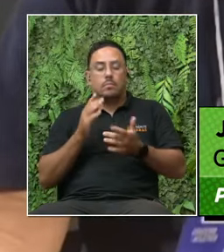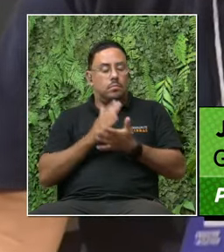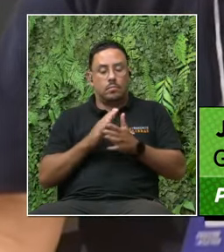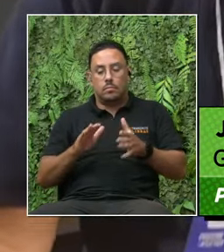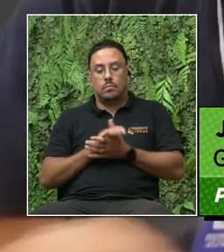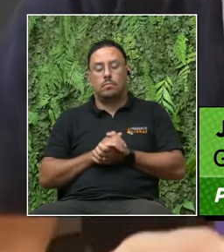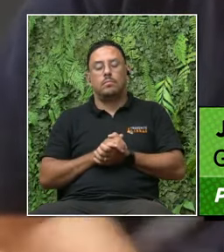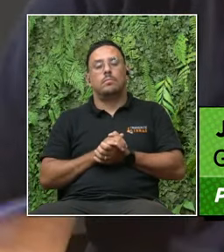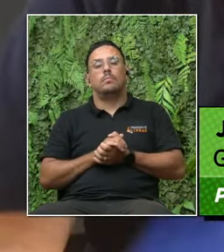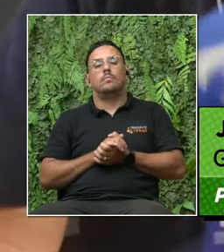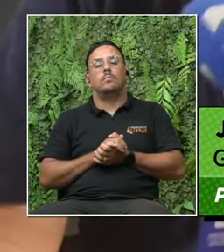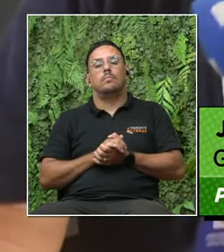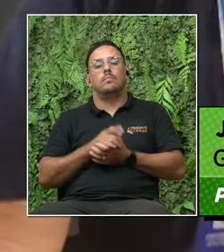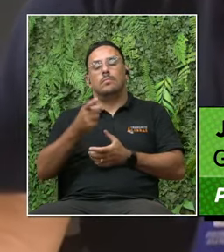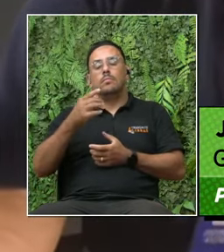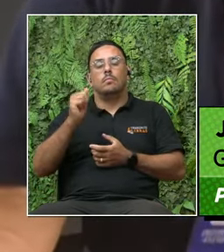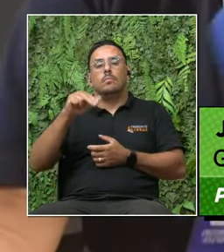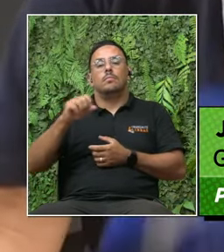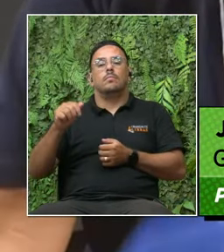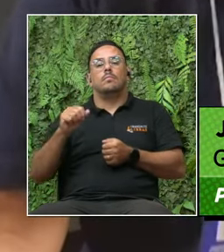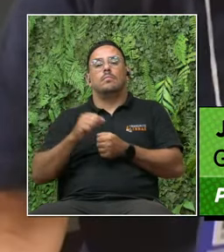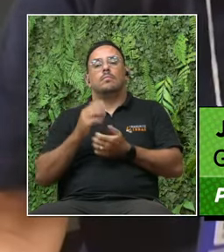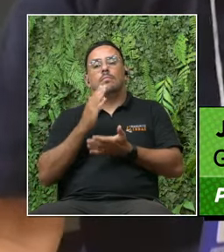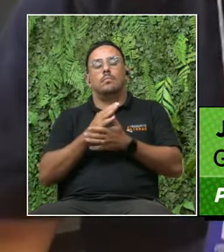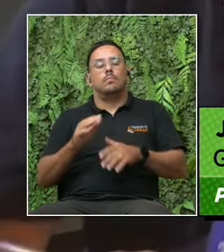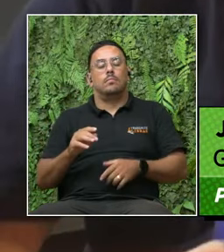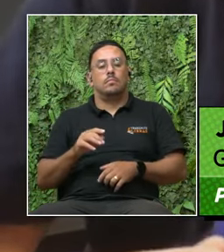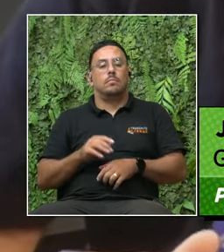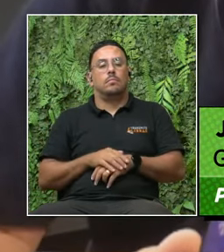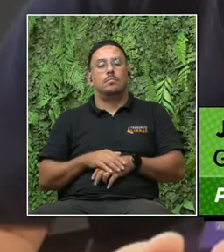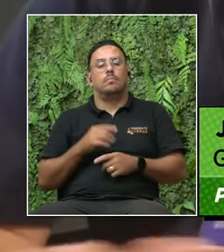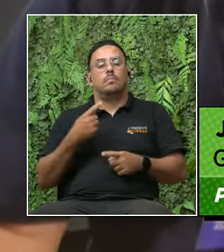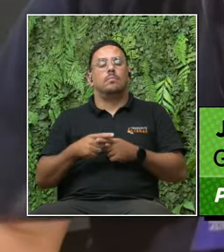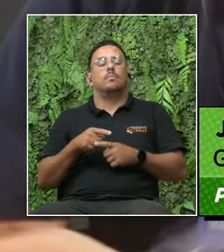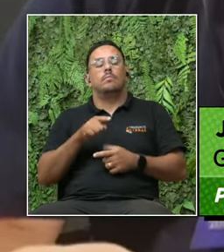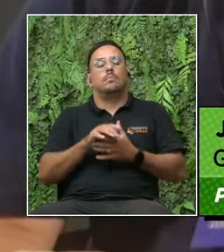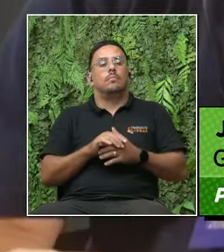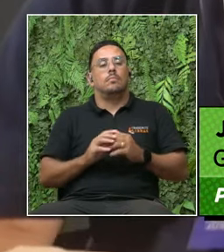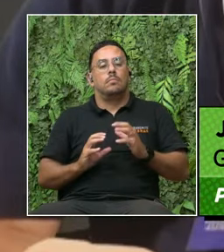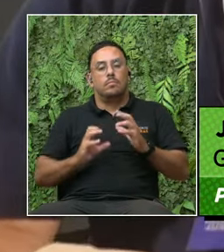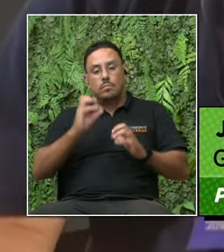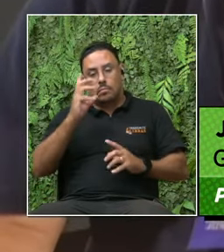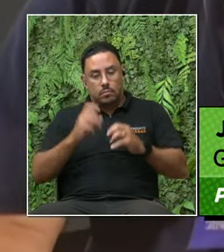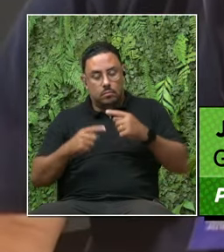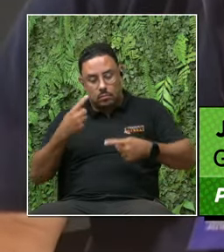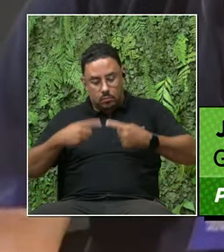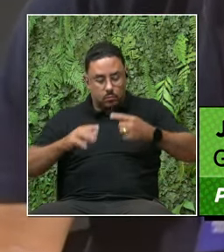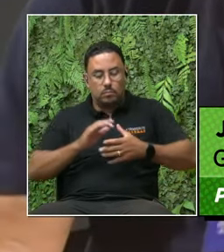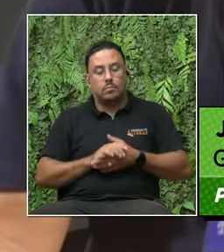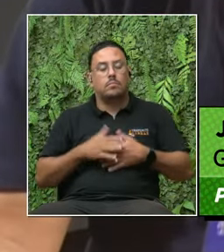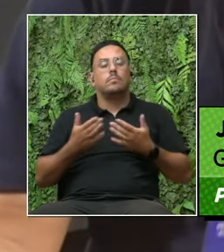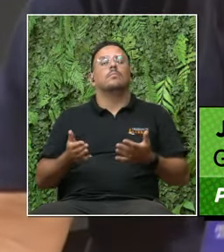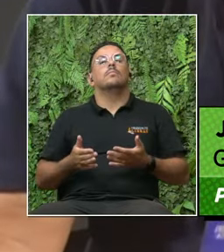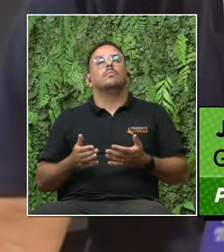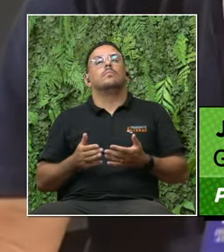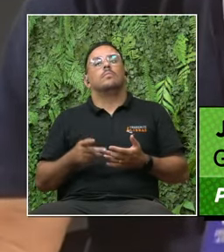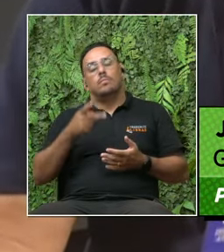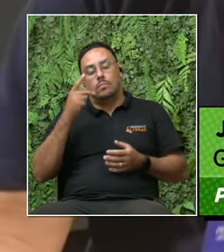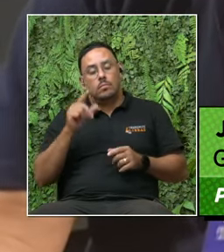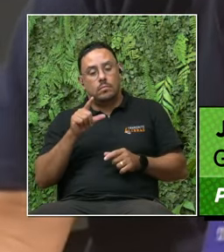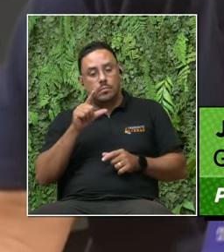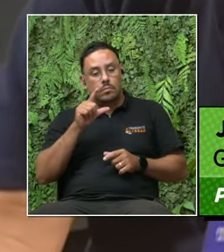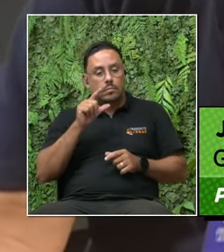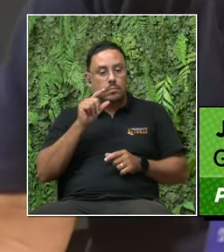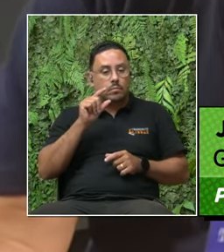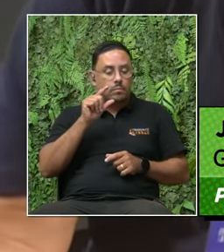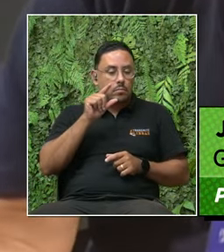daqui a pouco daqui a pouco o chandão manda cancelar o Twitter no Brasil aqui por causa dessa briga dele com o Elon musk E aí o pessoal do Twitter para de fazer